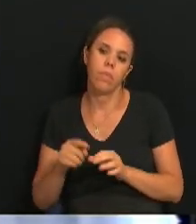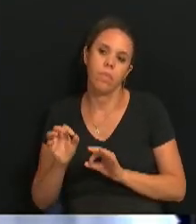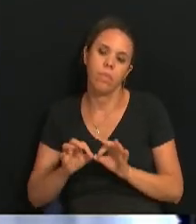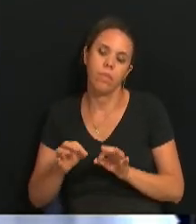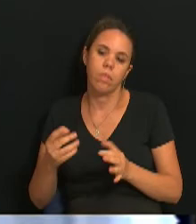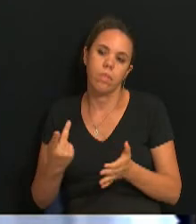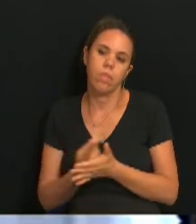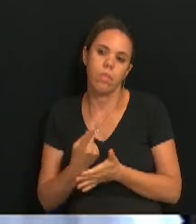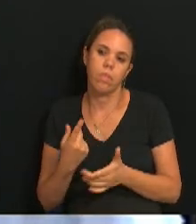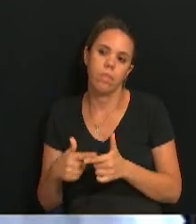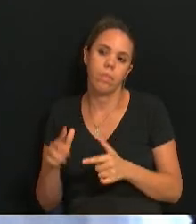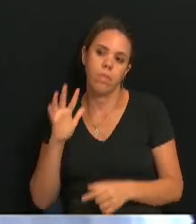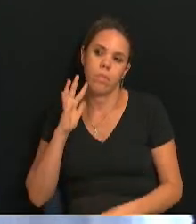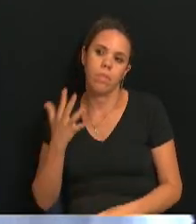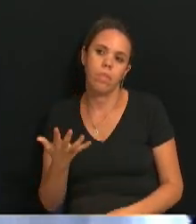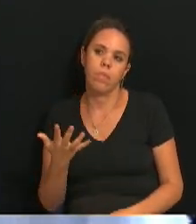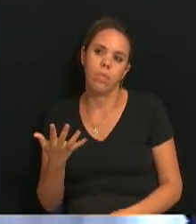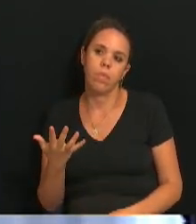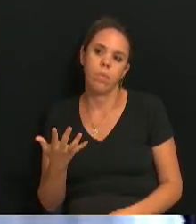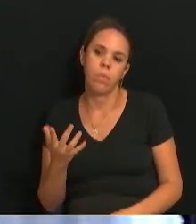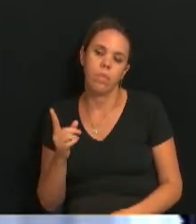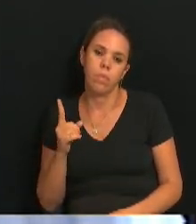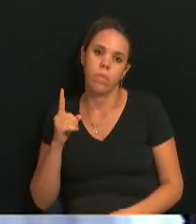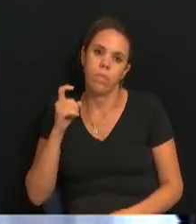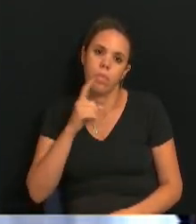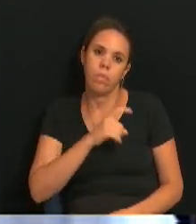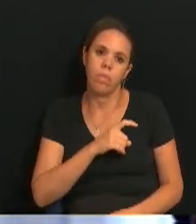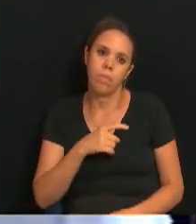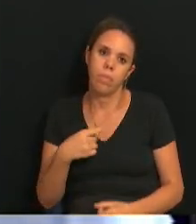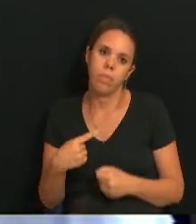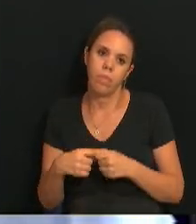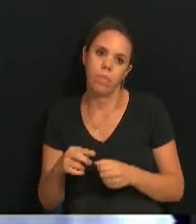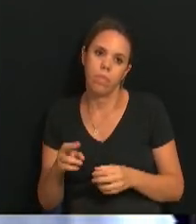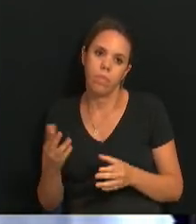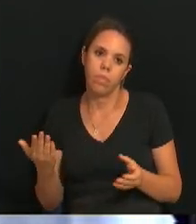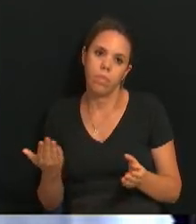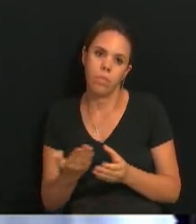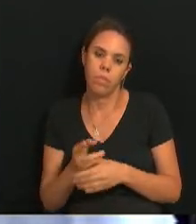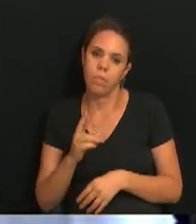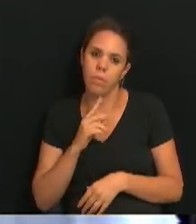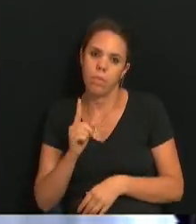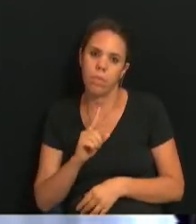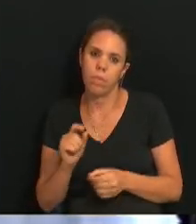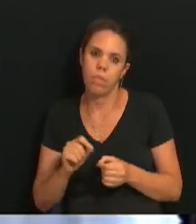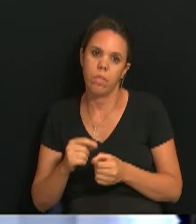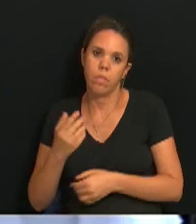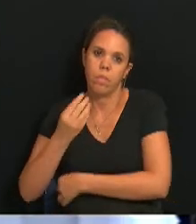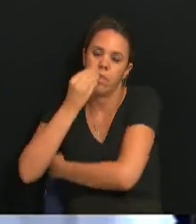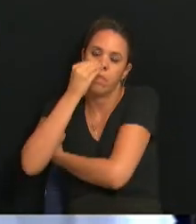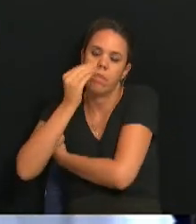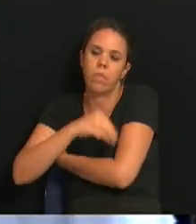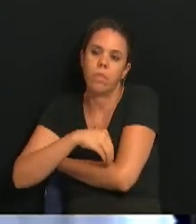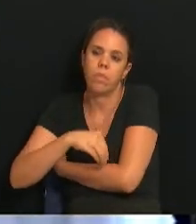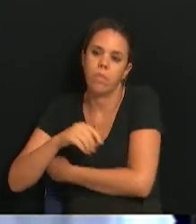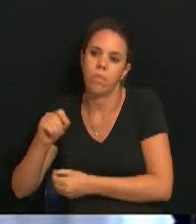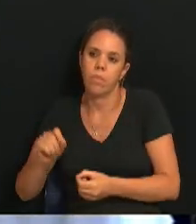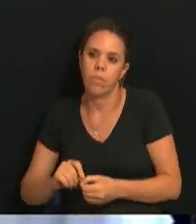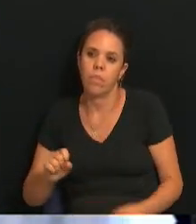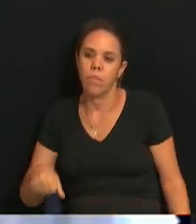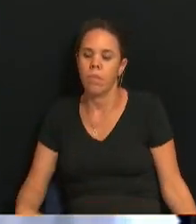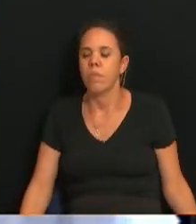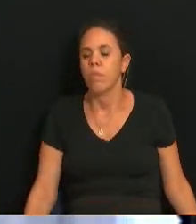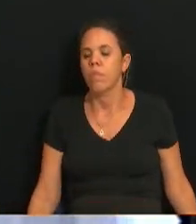várias consequências, e acho muito difícil do município responder que não faz. A questão é que vai dizer, fácil, o